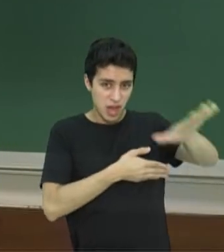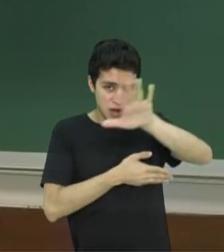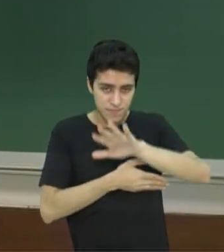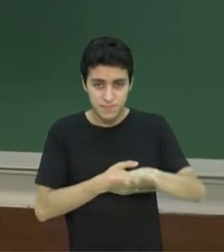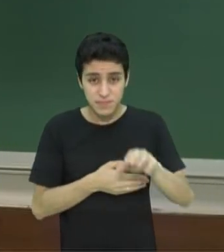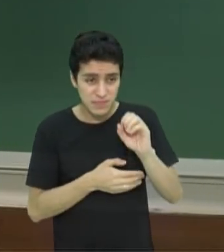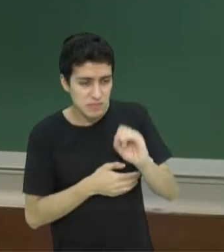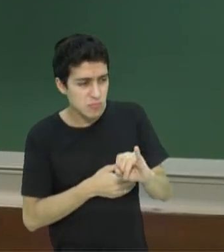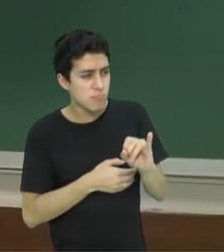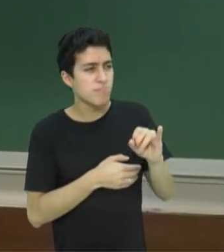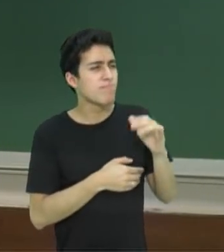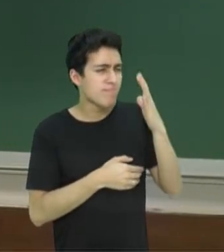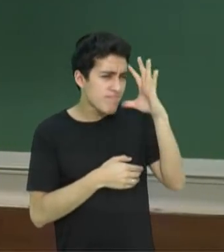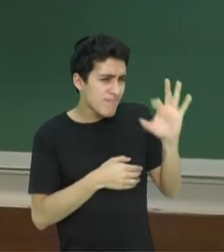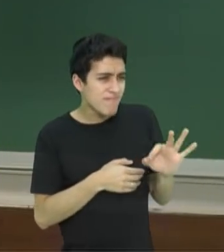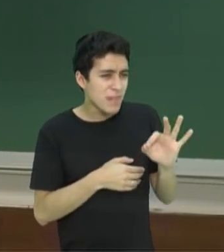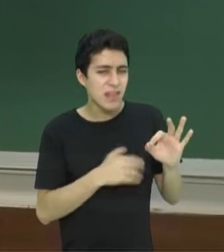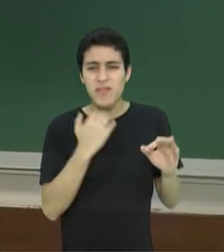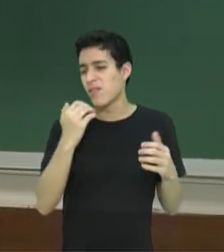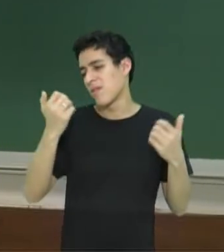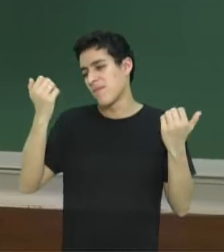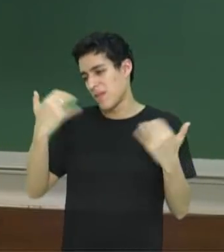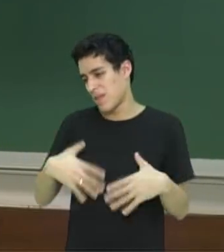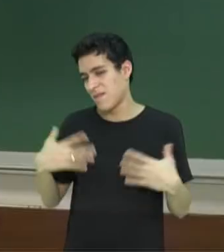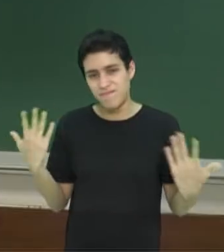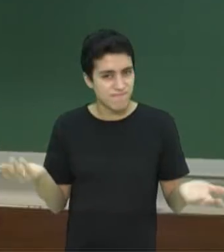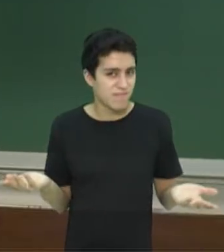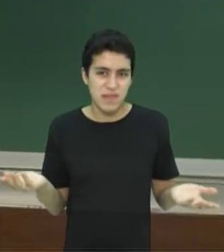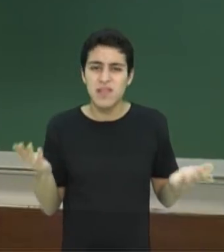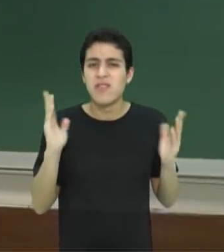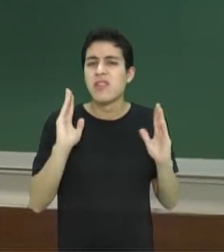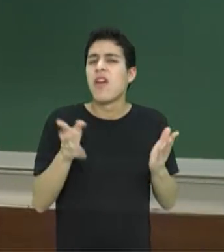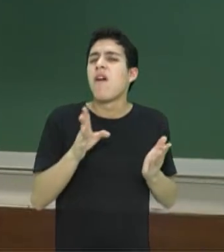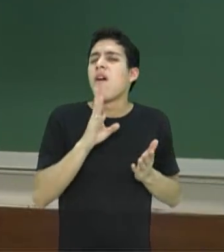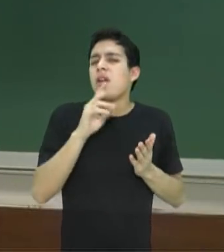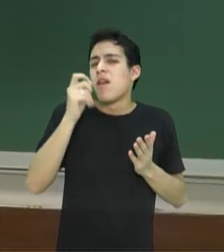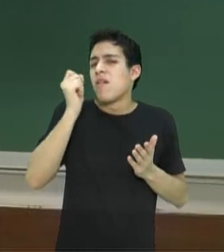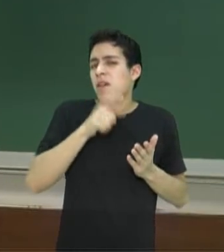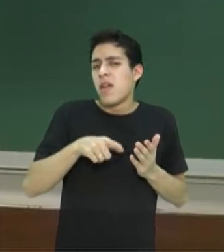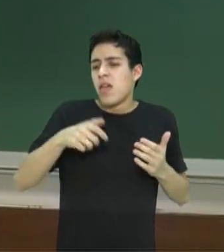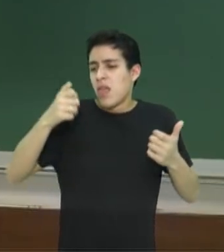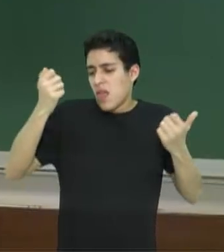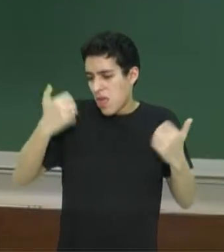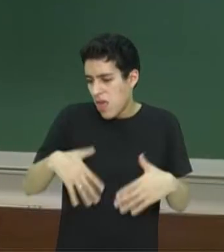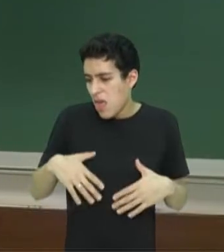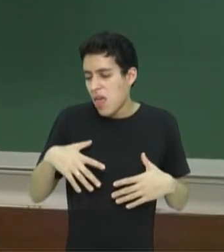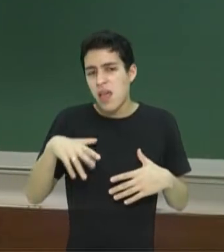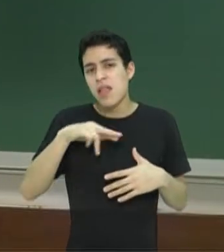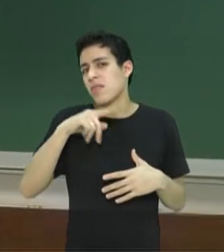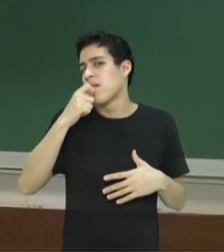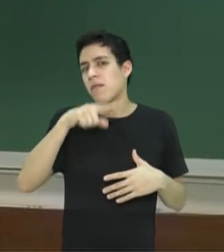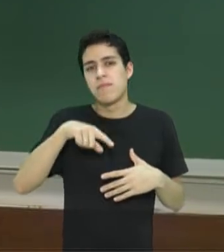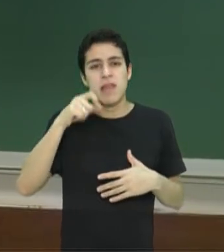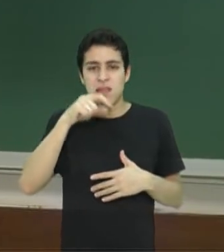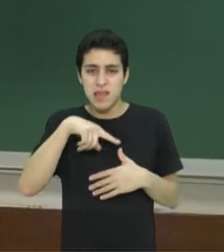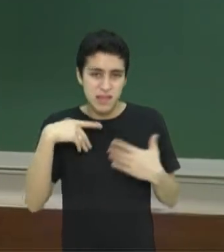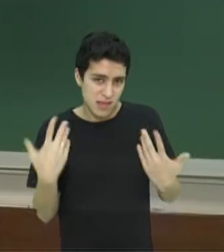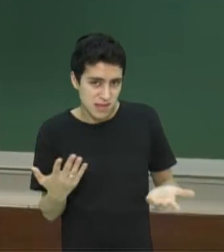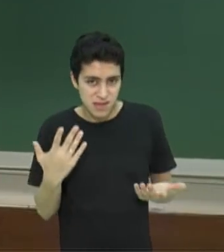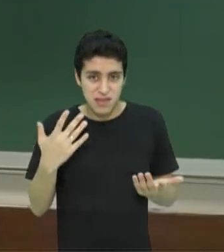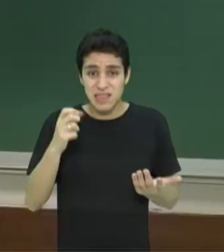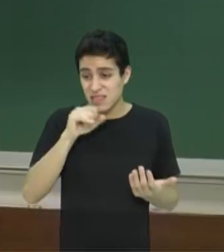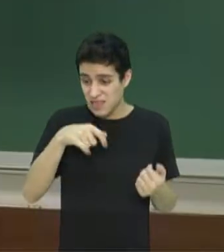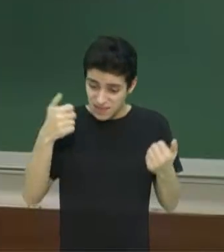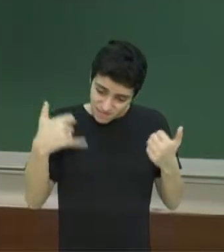não adianta ninguém explicar. Você já viu aquela piada que você precisa explicar, não é uma piada engraçada? Se você